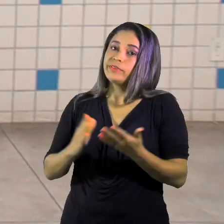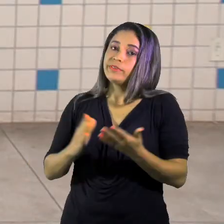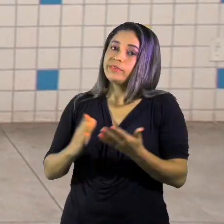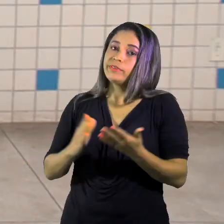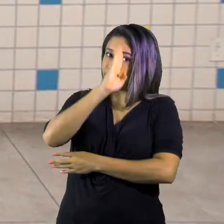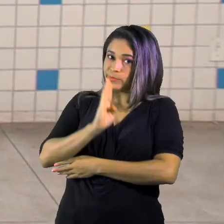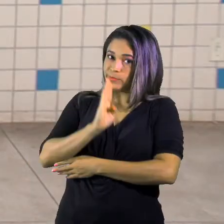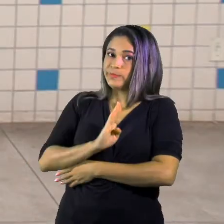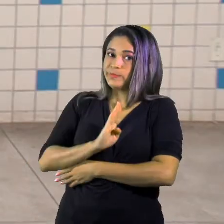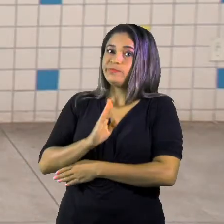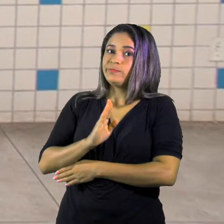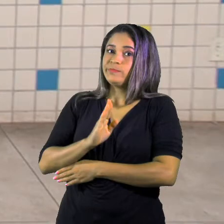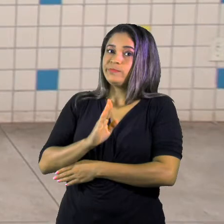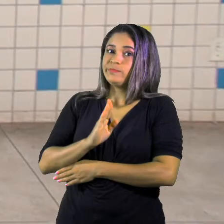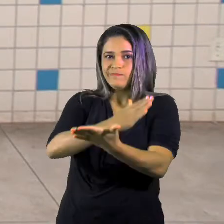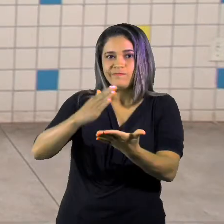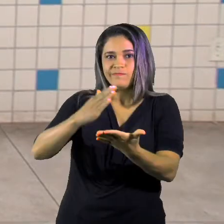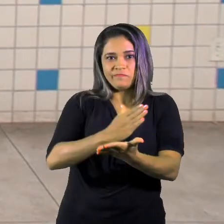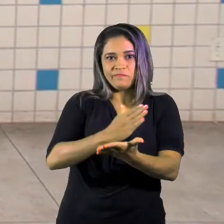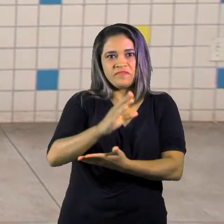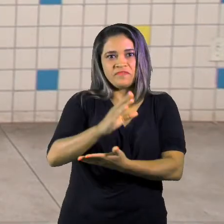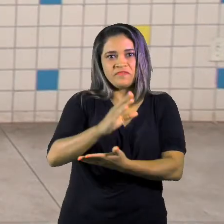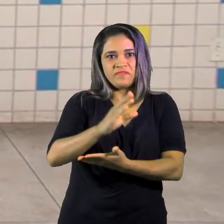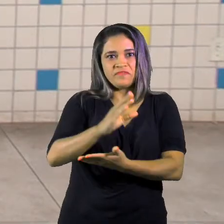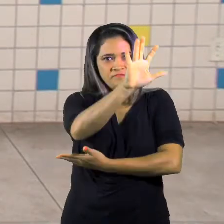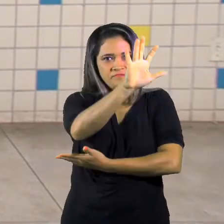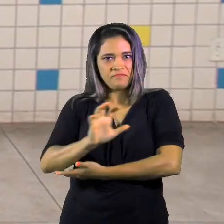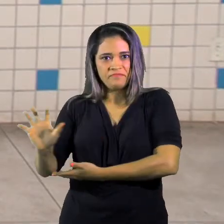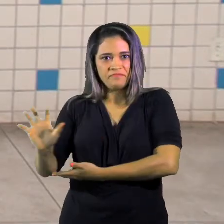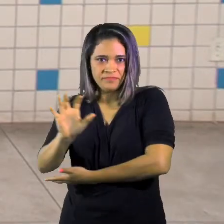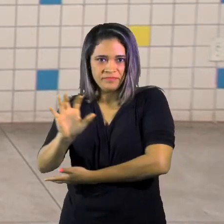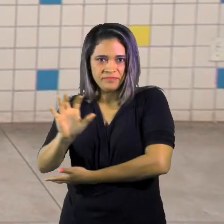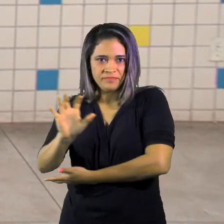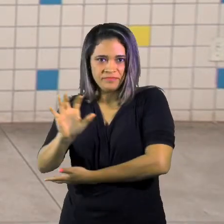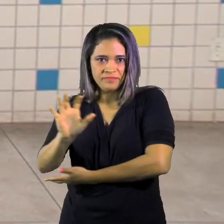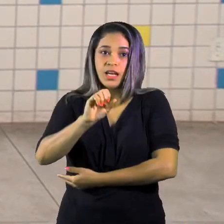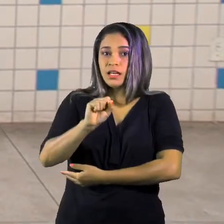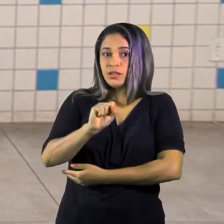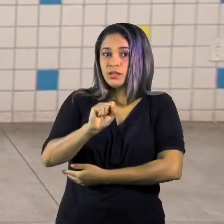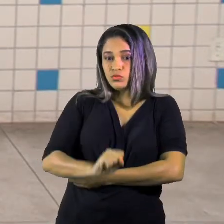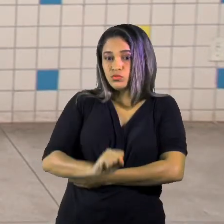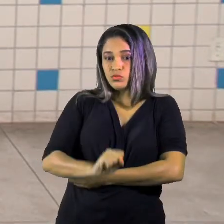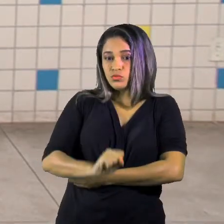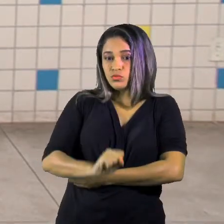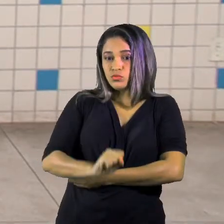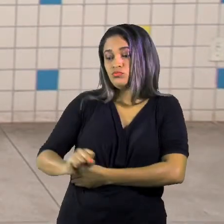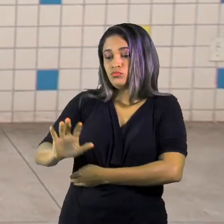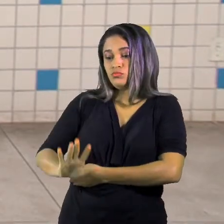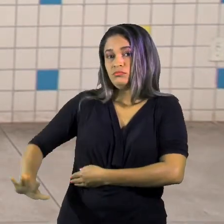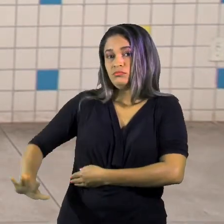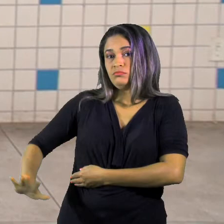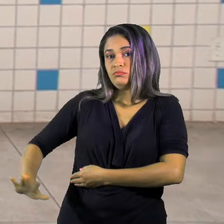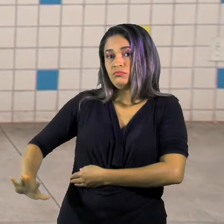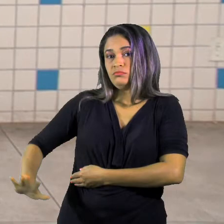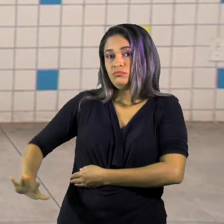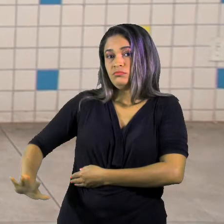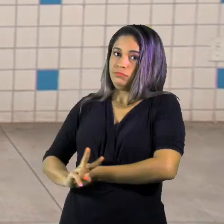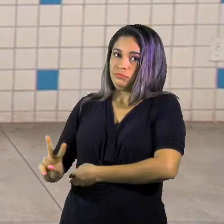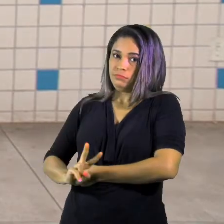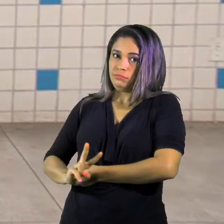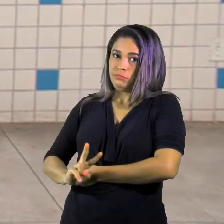está dividido nessas cinco regiões. A região sul e sudeste do Brasil foram as regiões que receberam